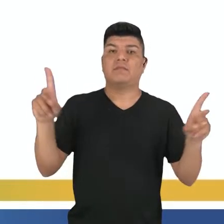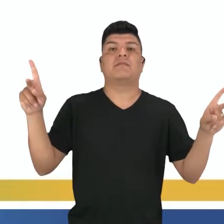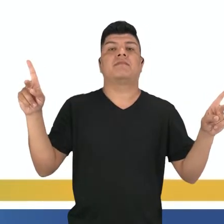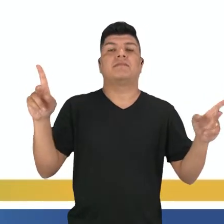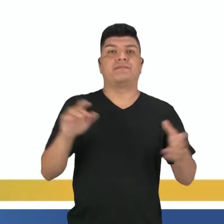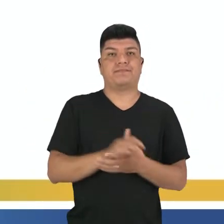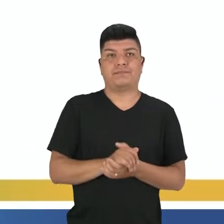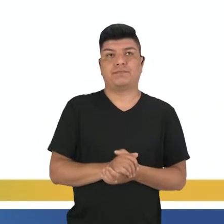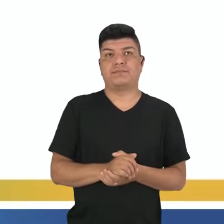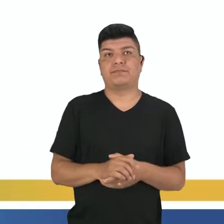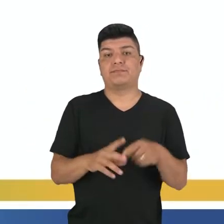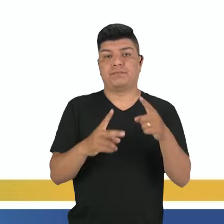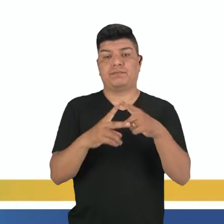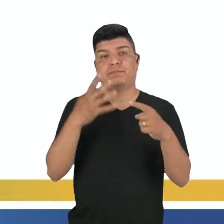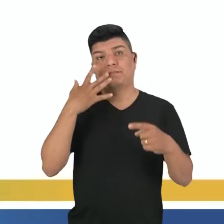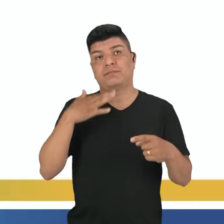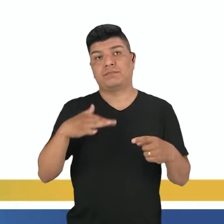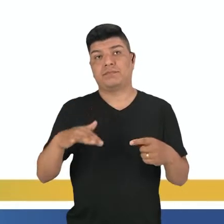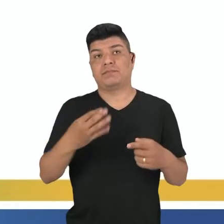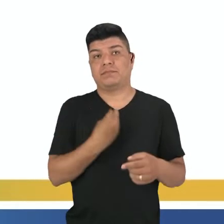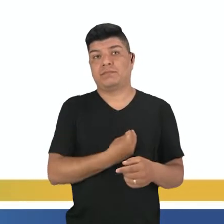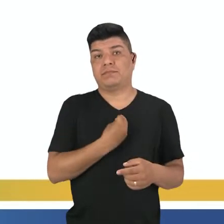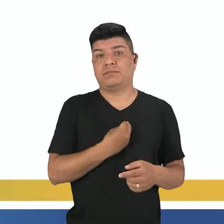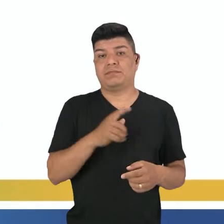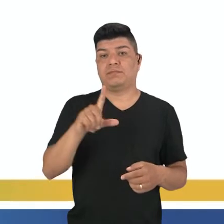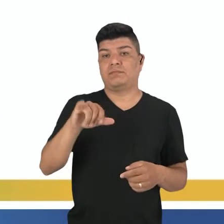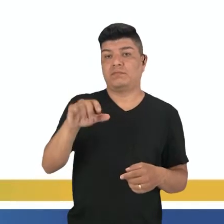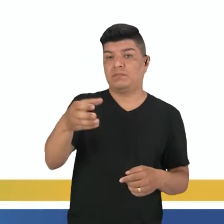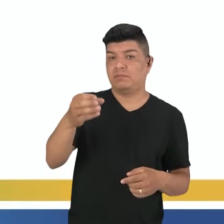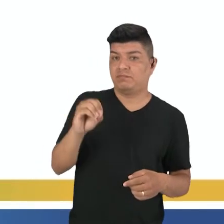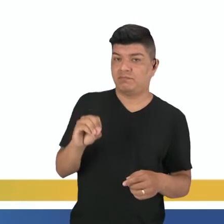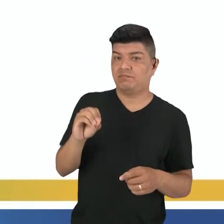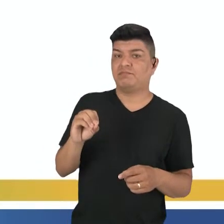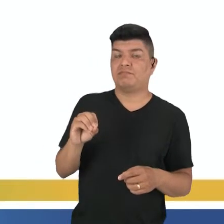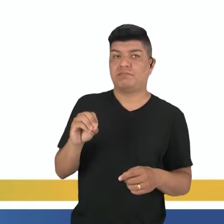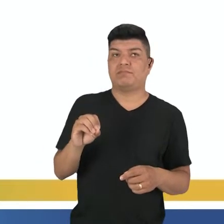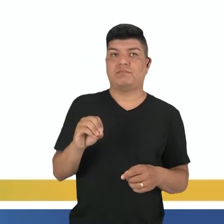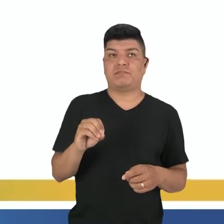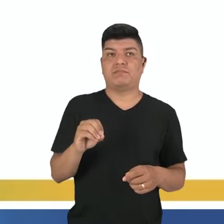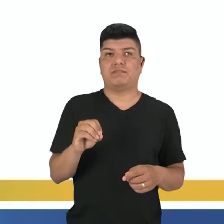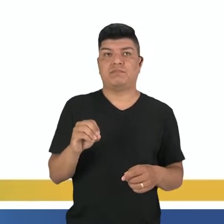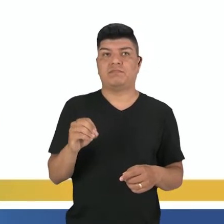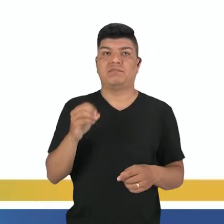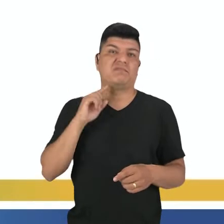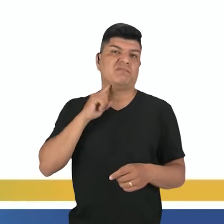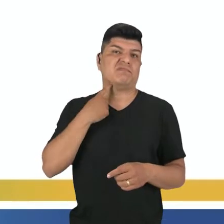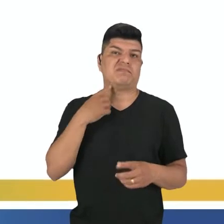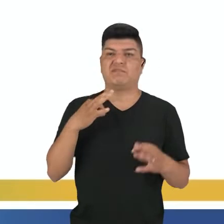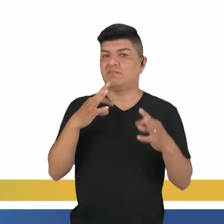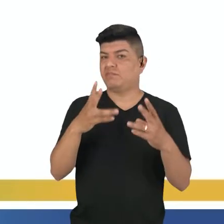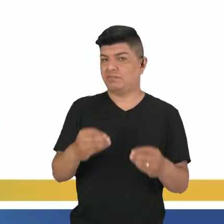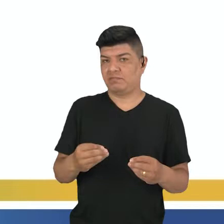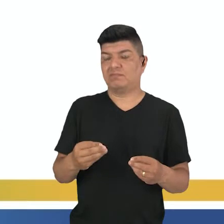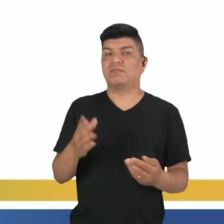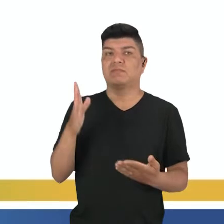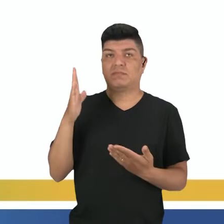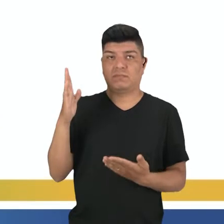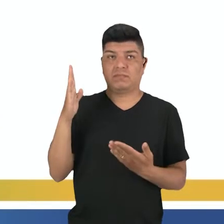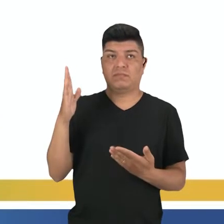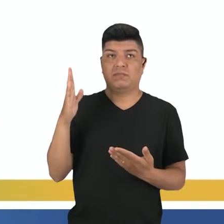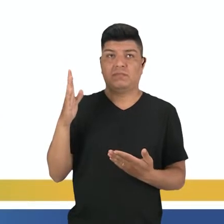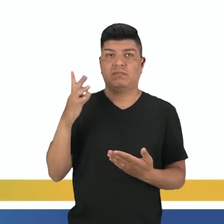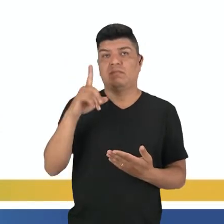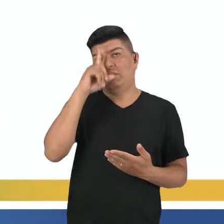completamente diferentes. Crianças que convivem no lixão, com dejetos de todos os tipos, né?